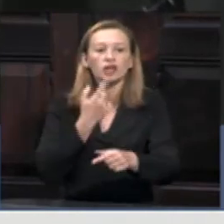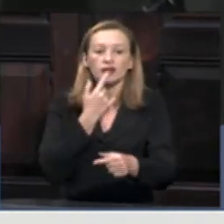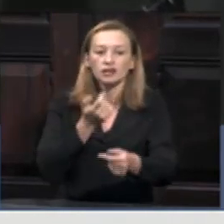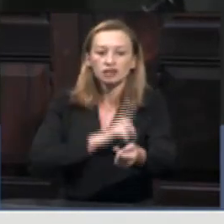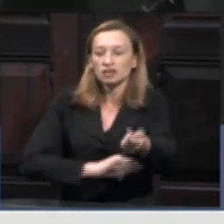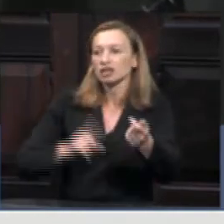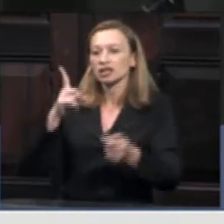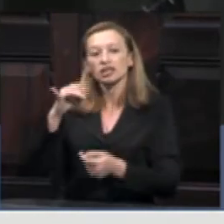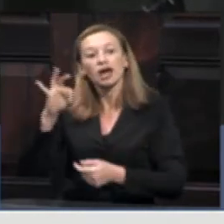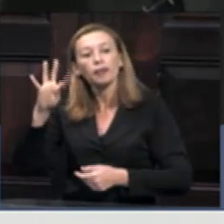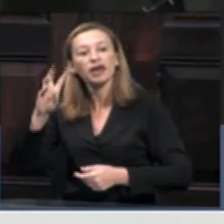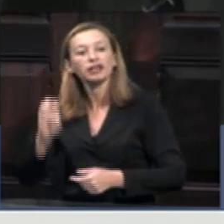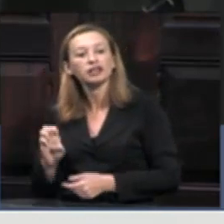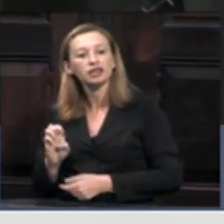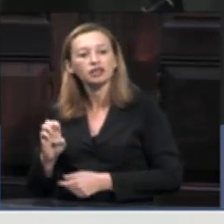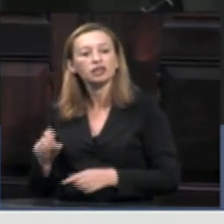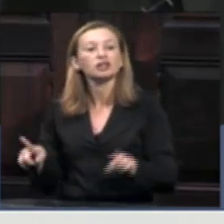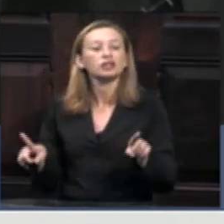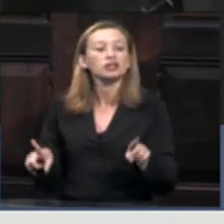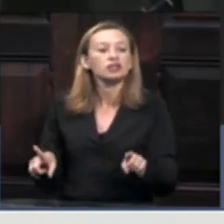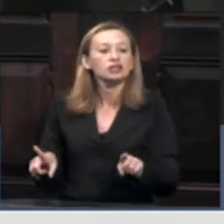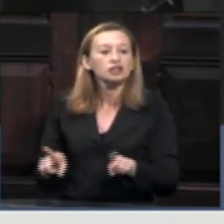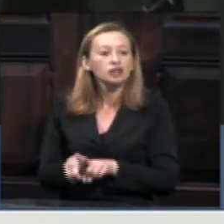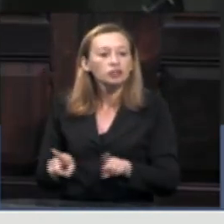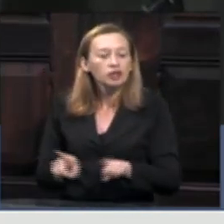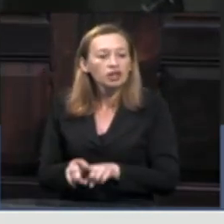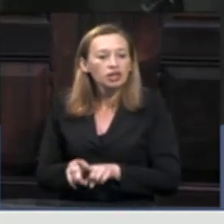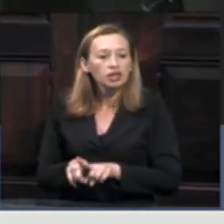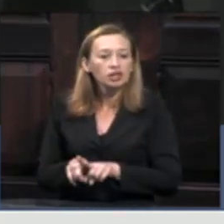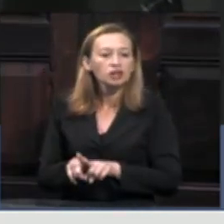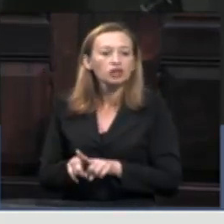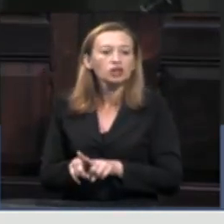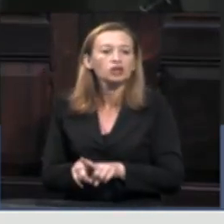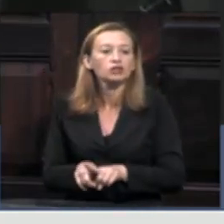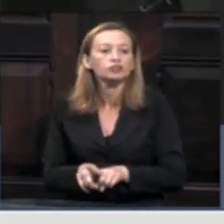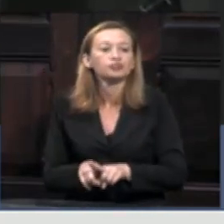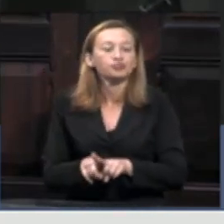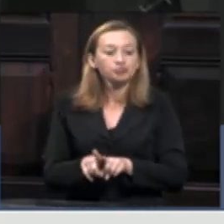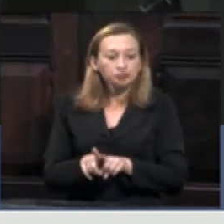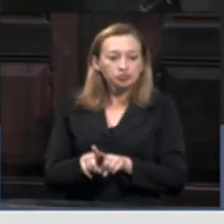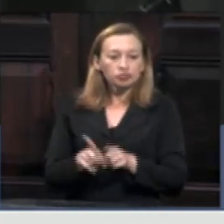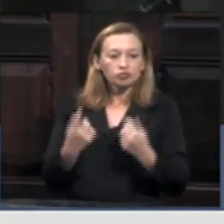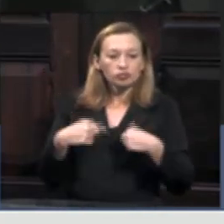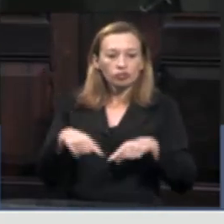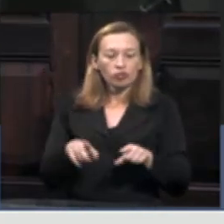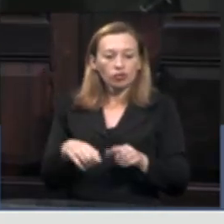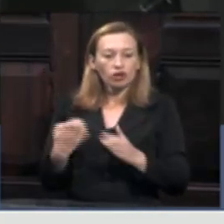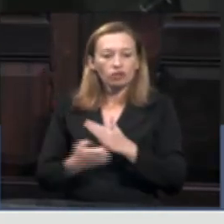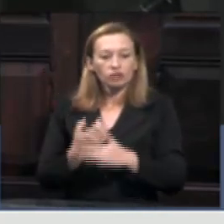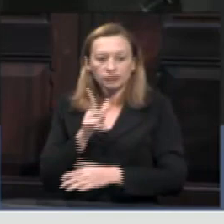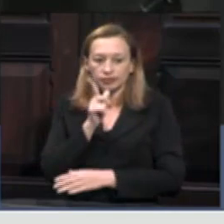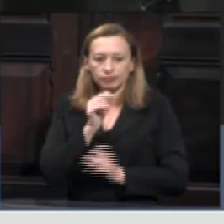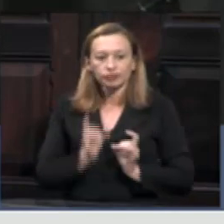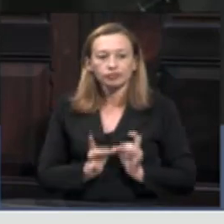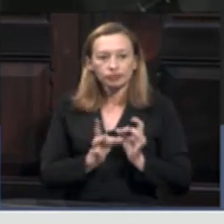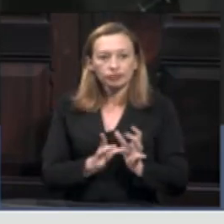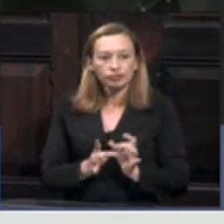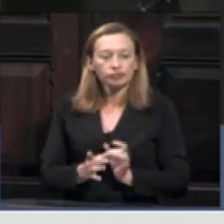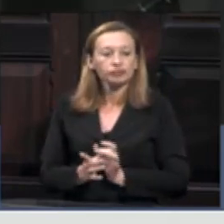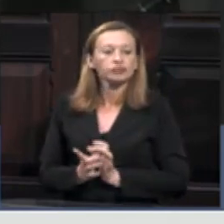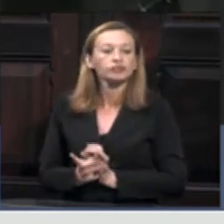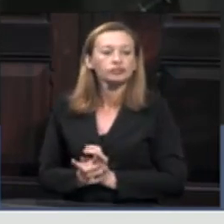como sempre tem sido ao longo da sua história, contra a privatização de todas as empresas